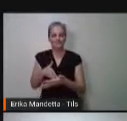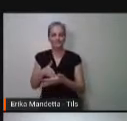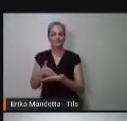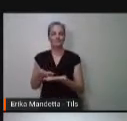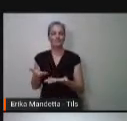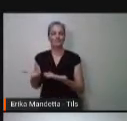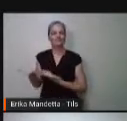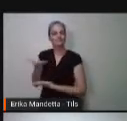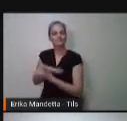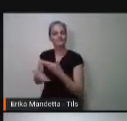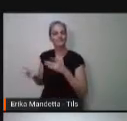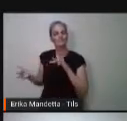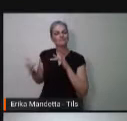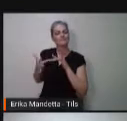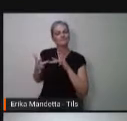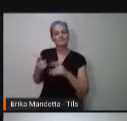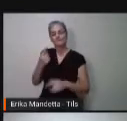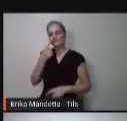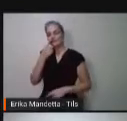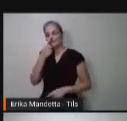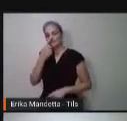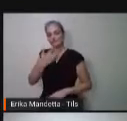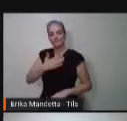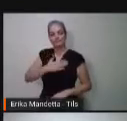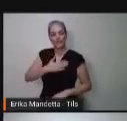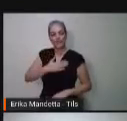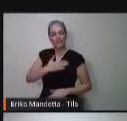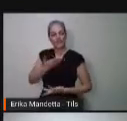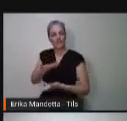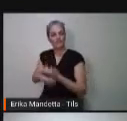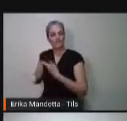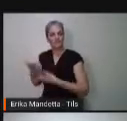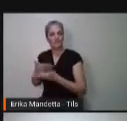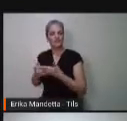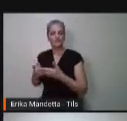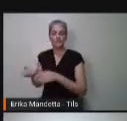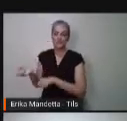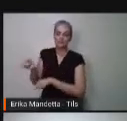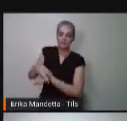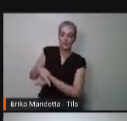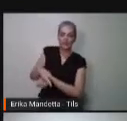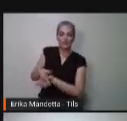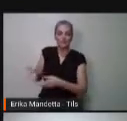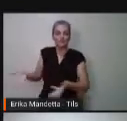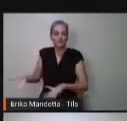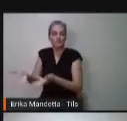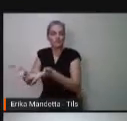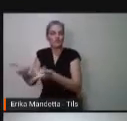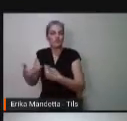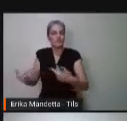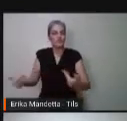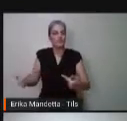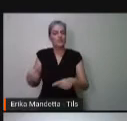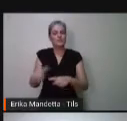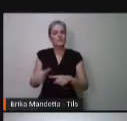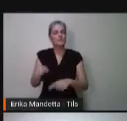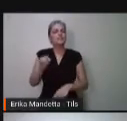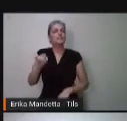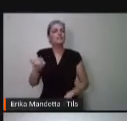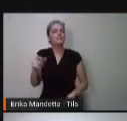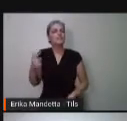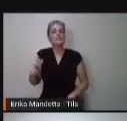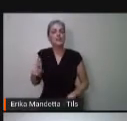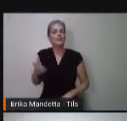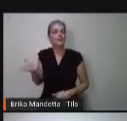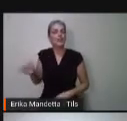vínculos sociais, afetivos, de vínculos empregatícios, porque se não forem dadas oportunidades, né,